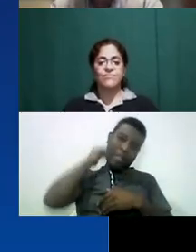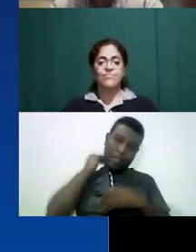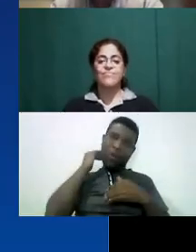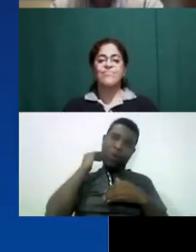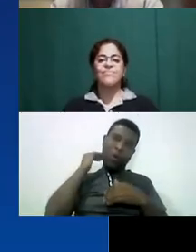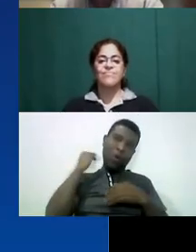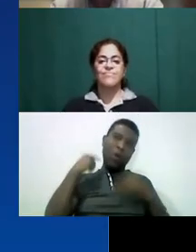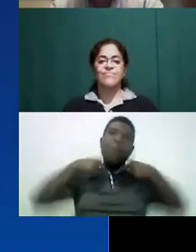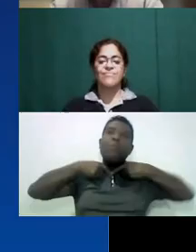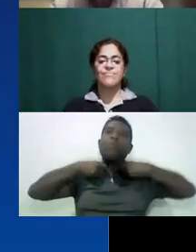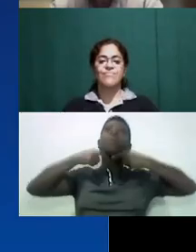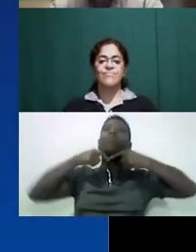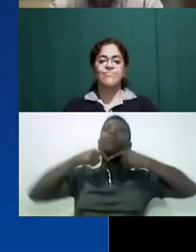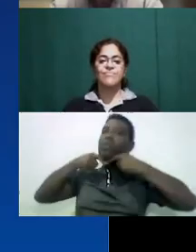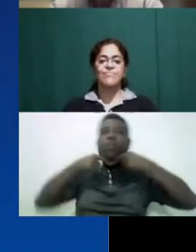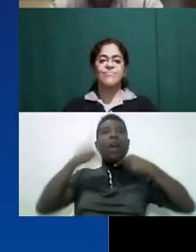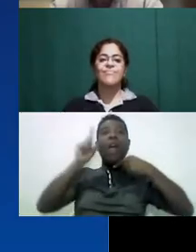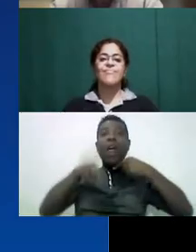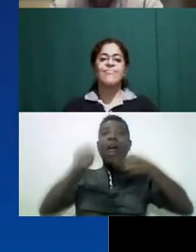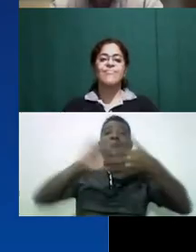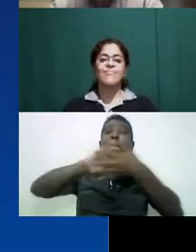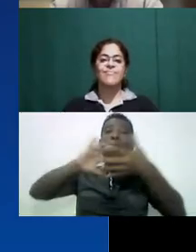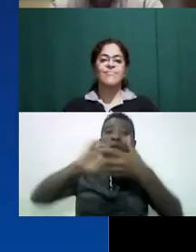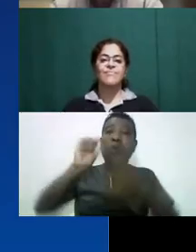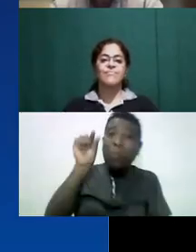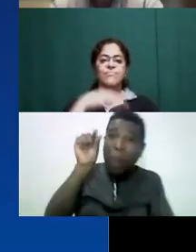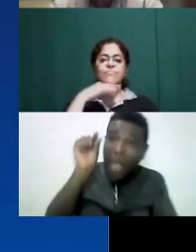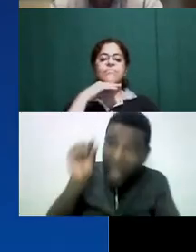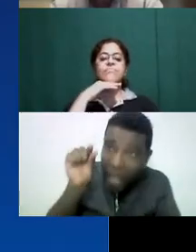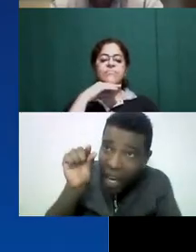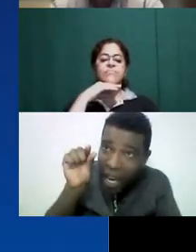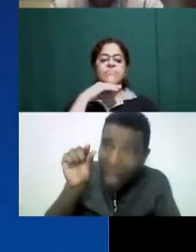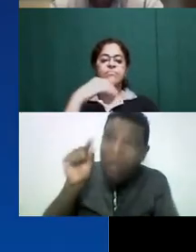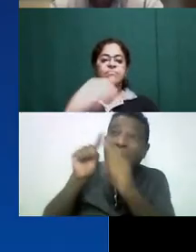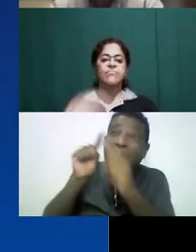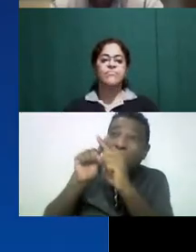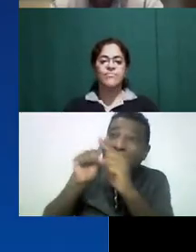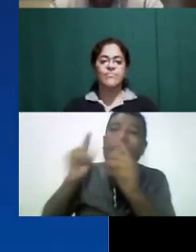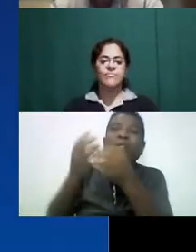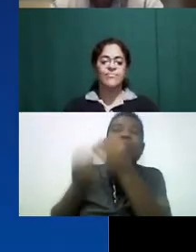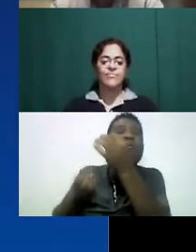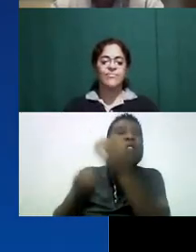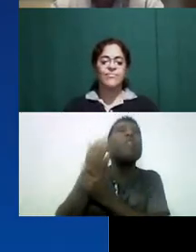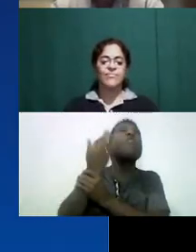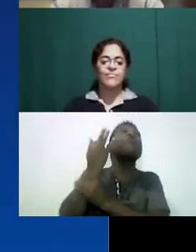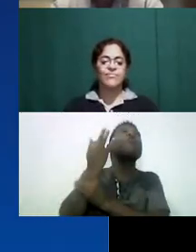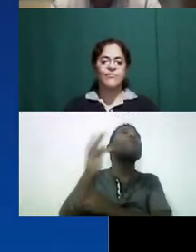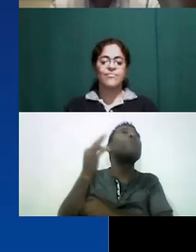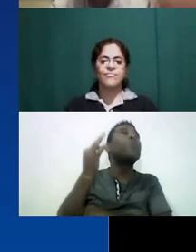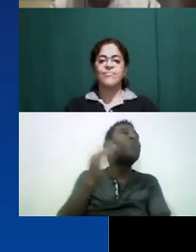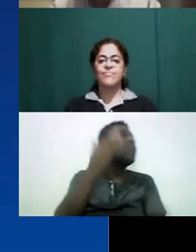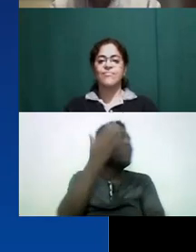músculos, são pequenos, Gisele, mas que funcionam aí como gatilhos de dor e geram uma dor chata mesmo, sabe? Uma